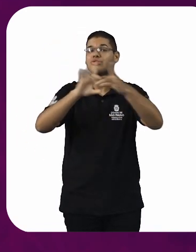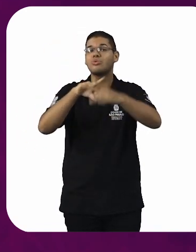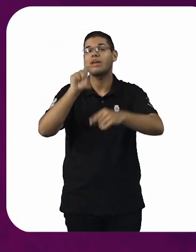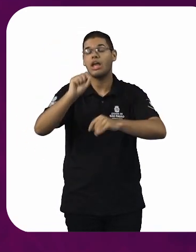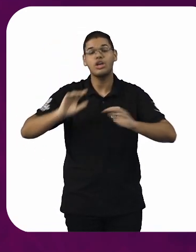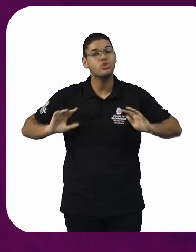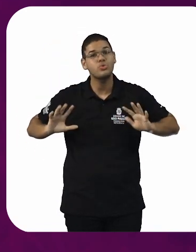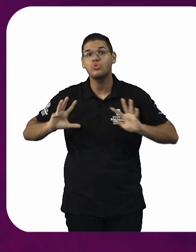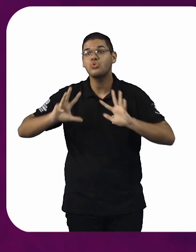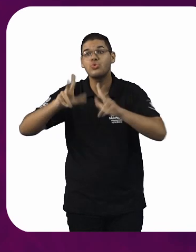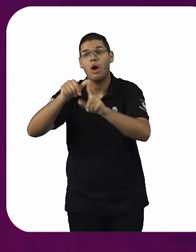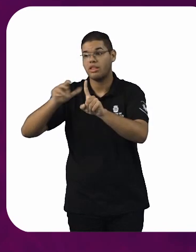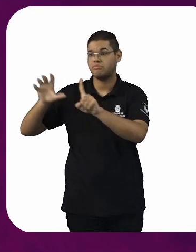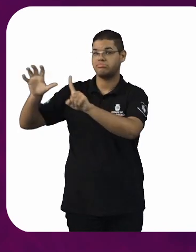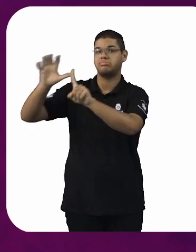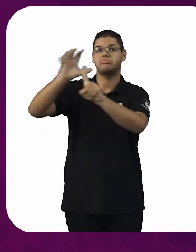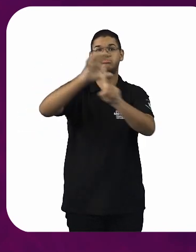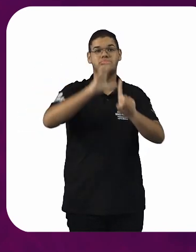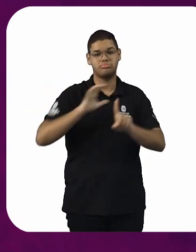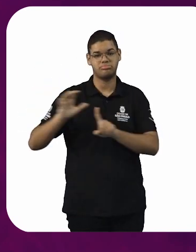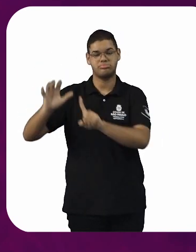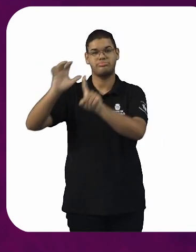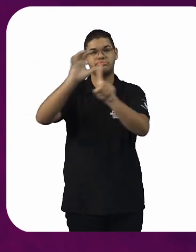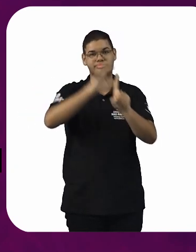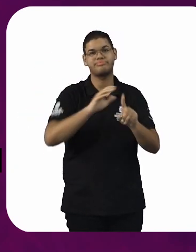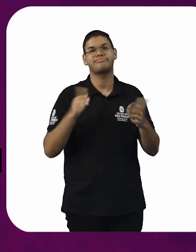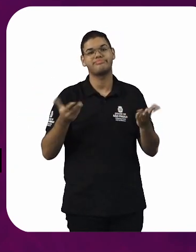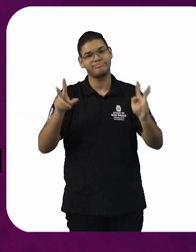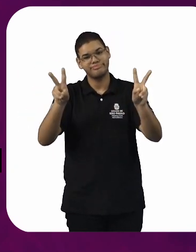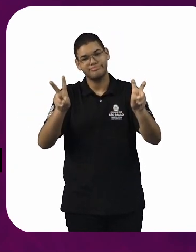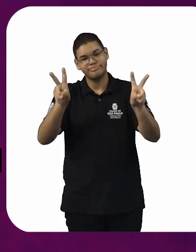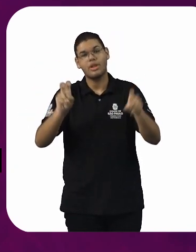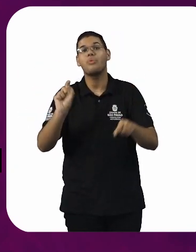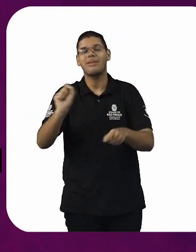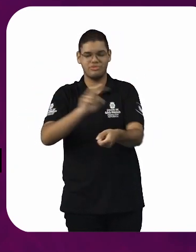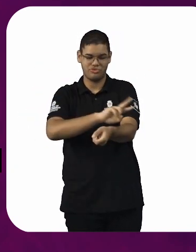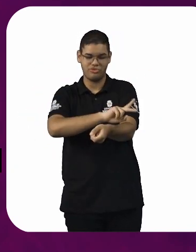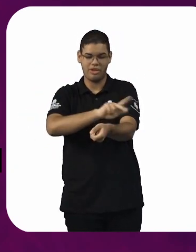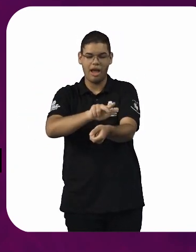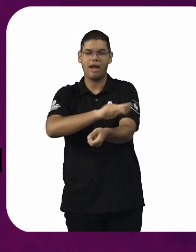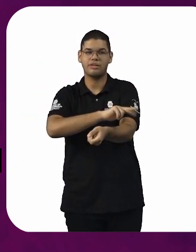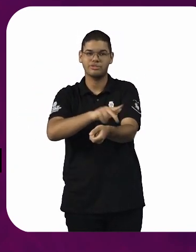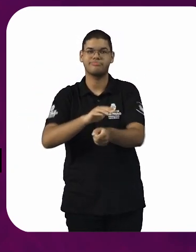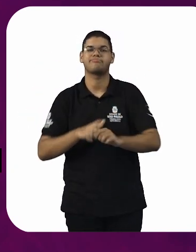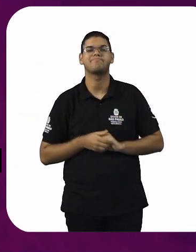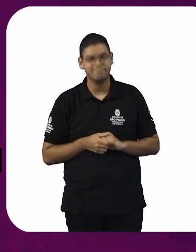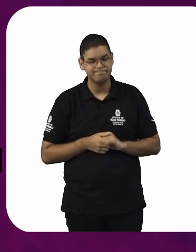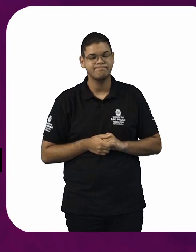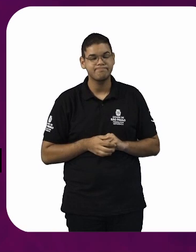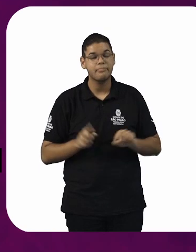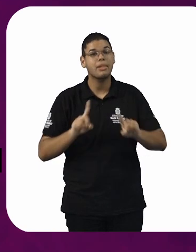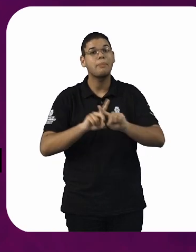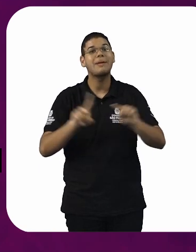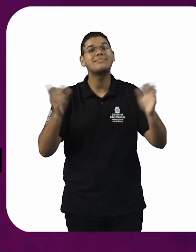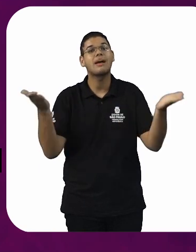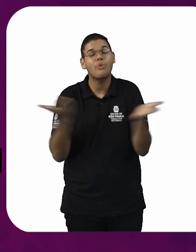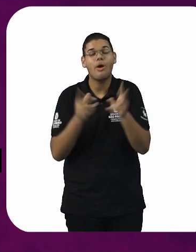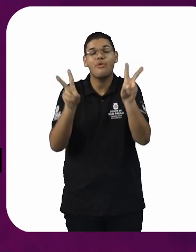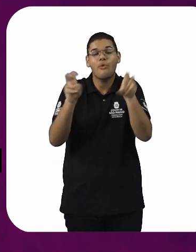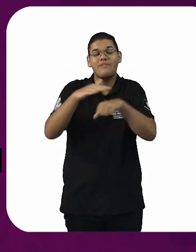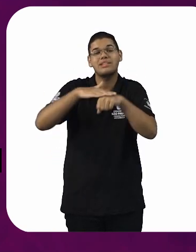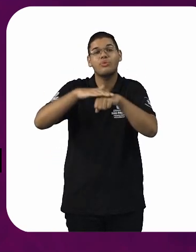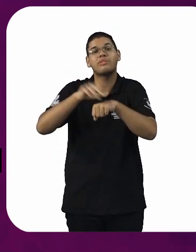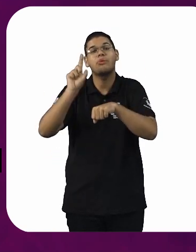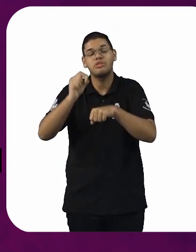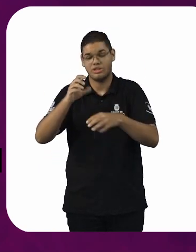sendo influenciadas pelas questões de raça. Mas dizer o que é classe, né, é quando a